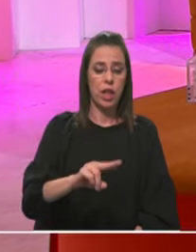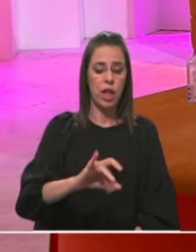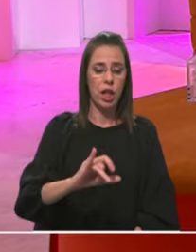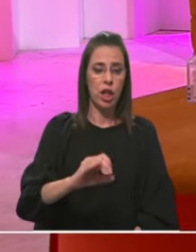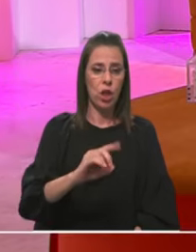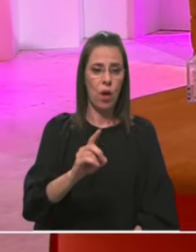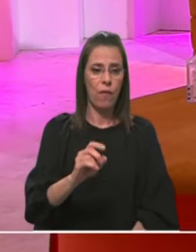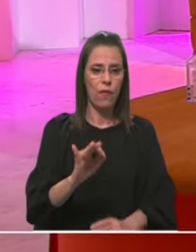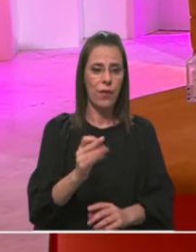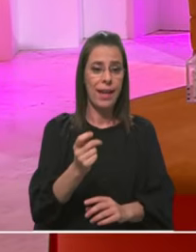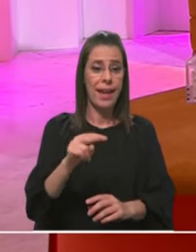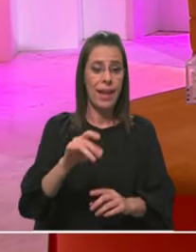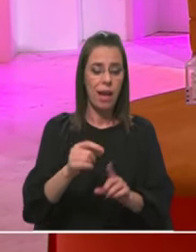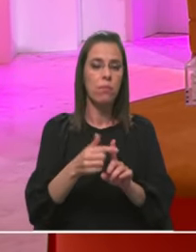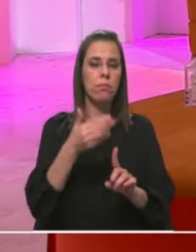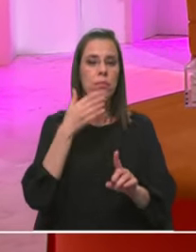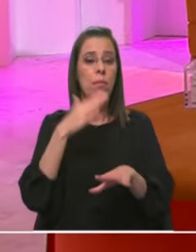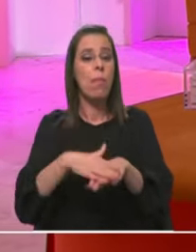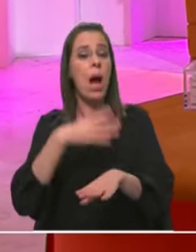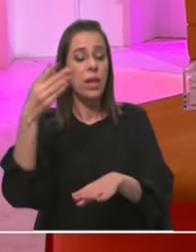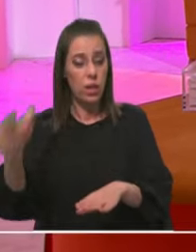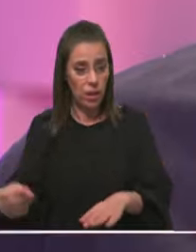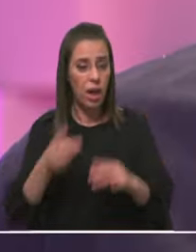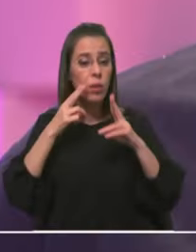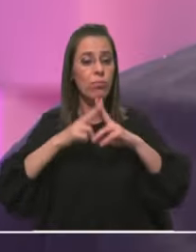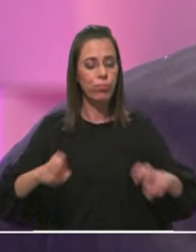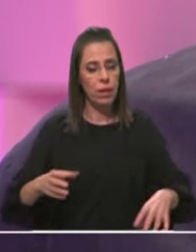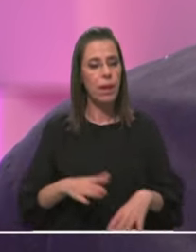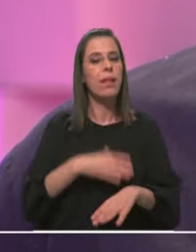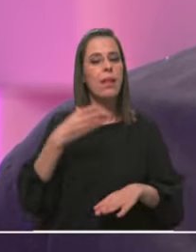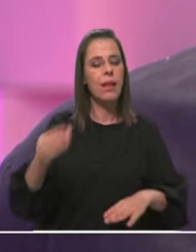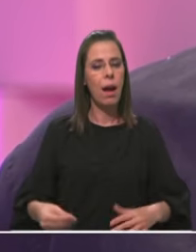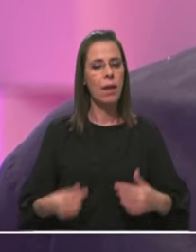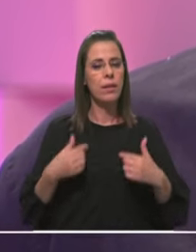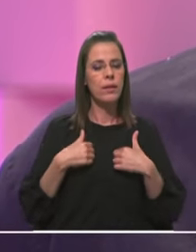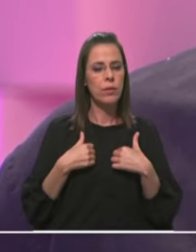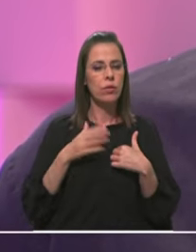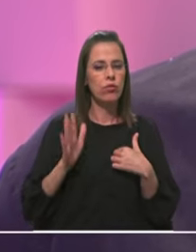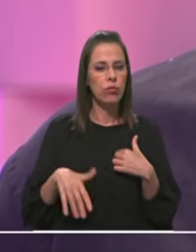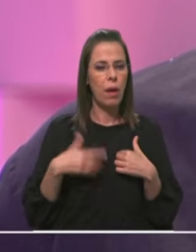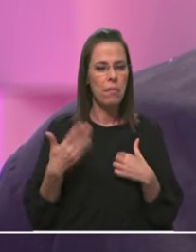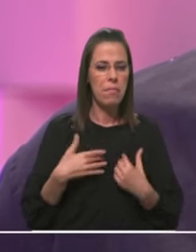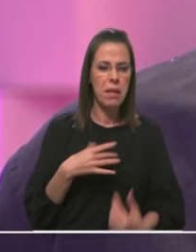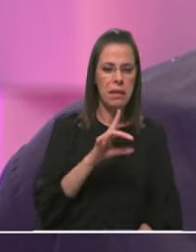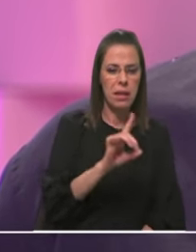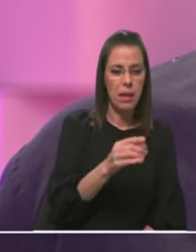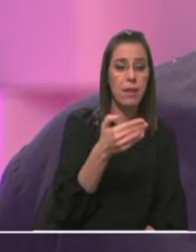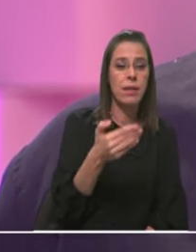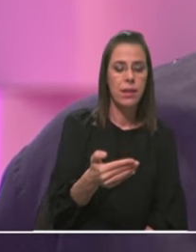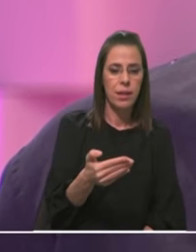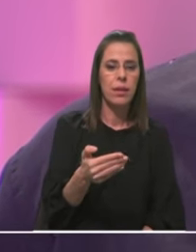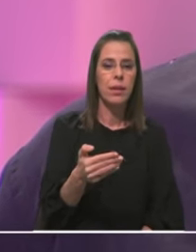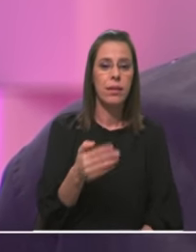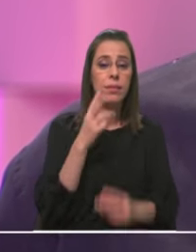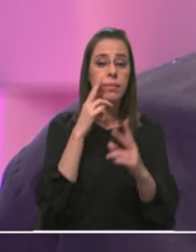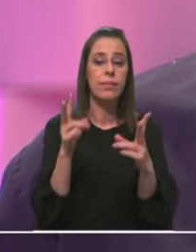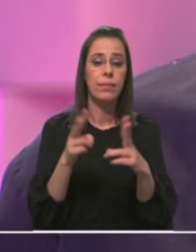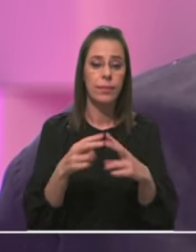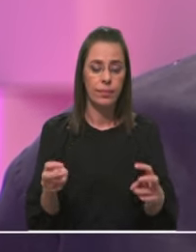muito cedo ou não bastante mais tarde porque na verdade eu já teria uns 6 se anos quando foi